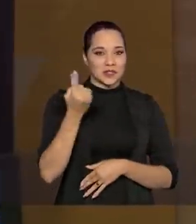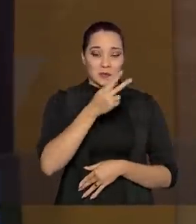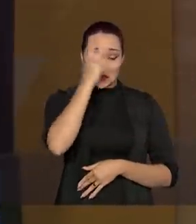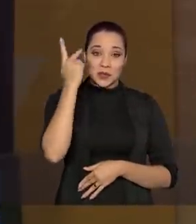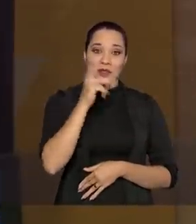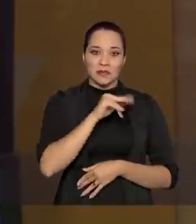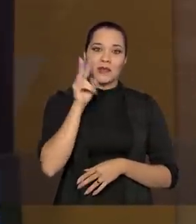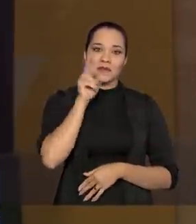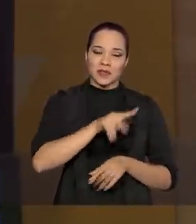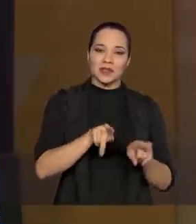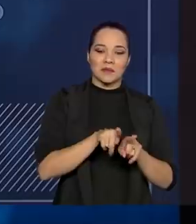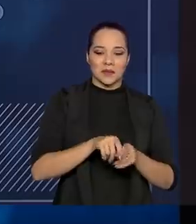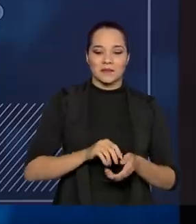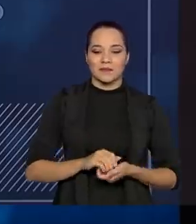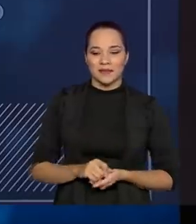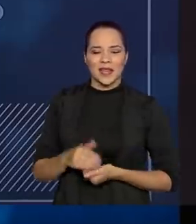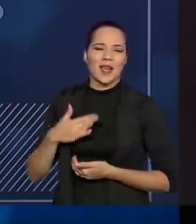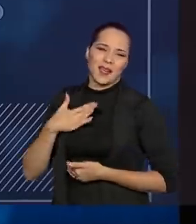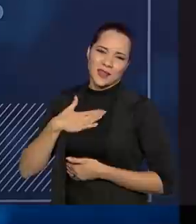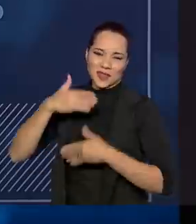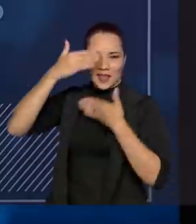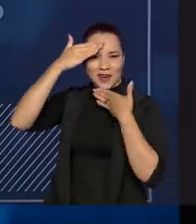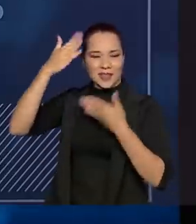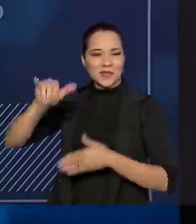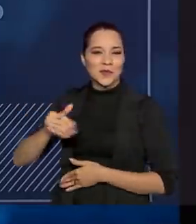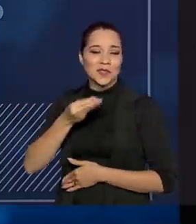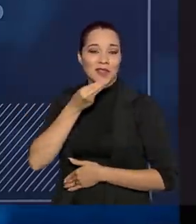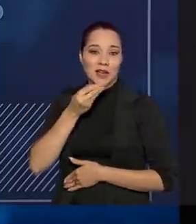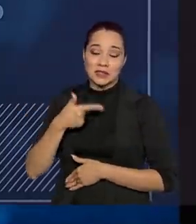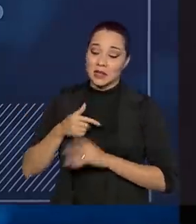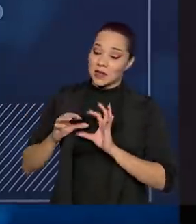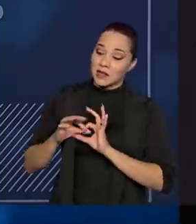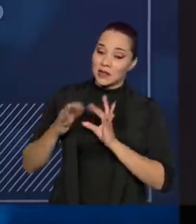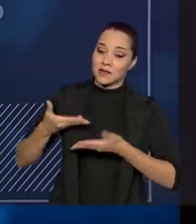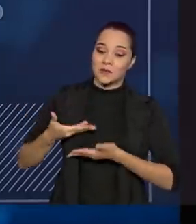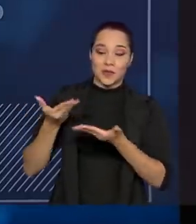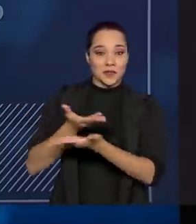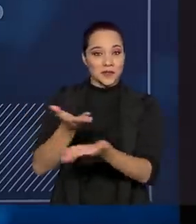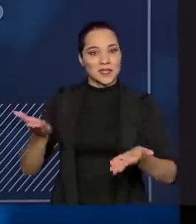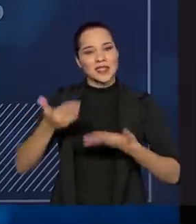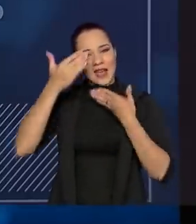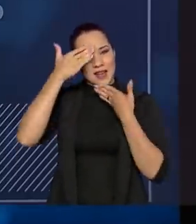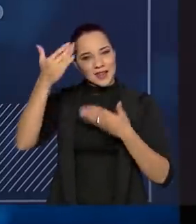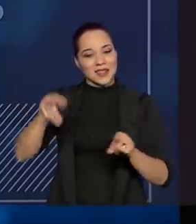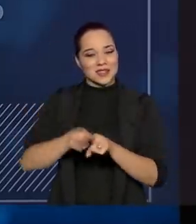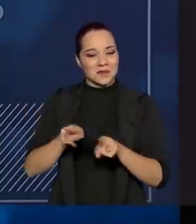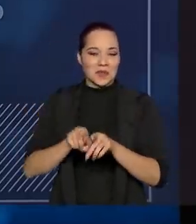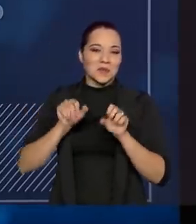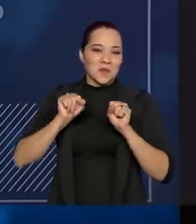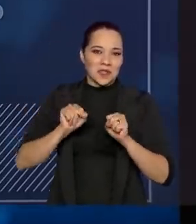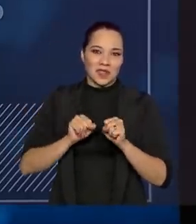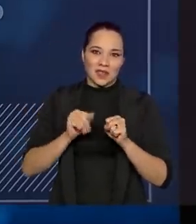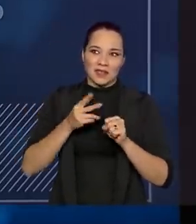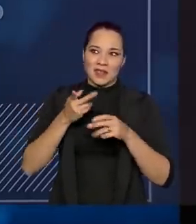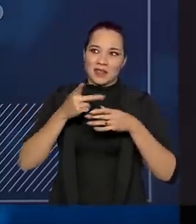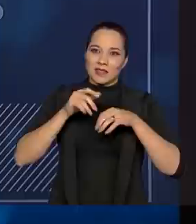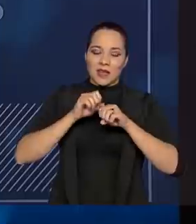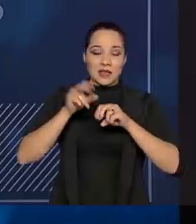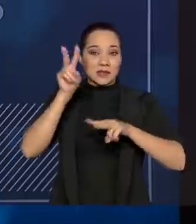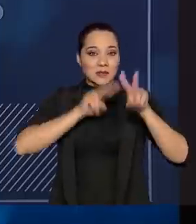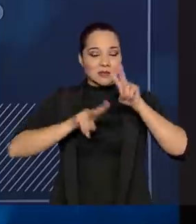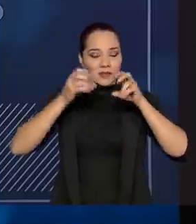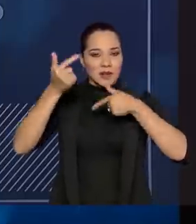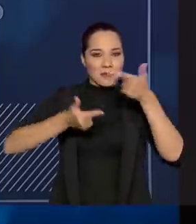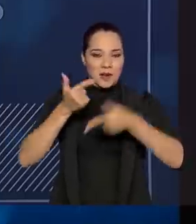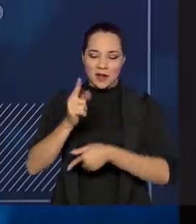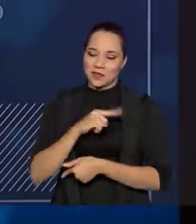vai assistir também. Eu que agradeço a oportunidade, eu fico à disposição de vocês e agradeço também o fato de poder dar visibilidade aos trabalhos